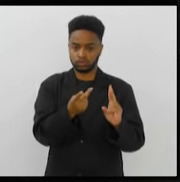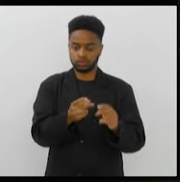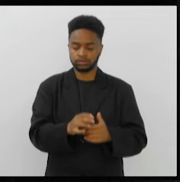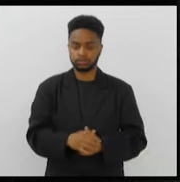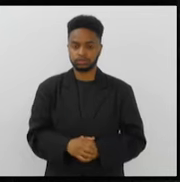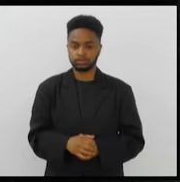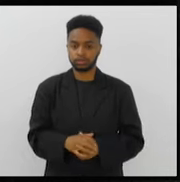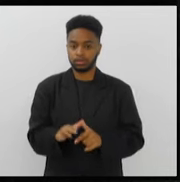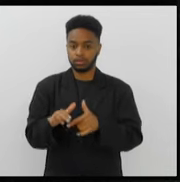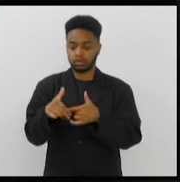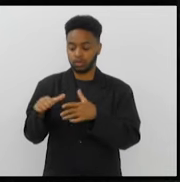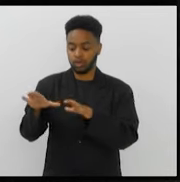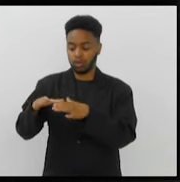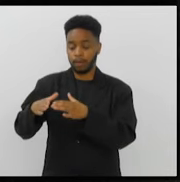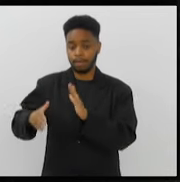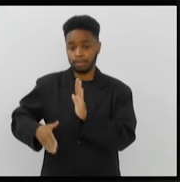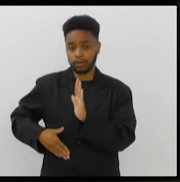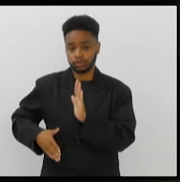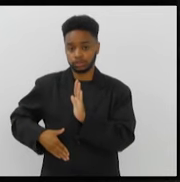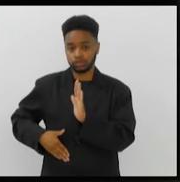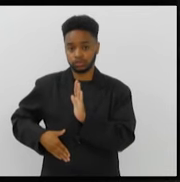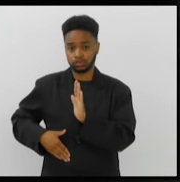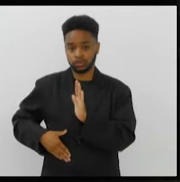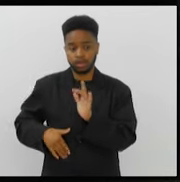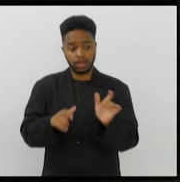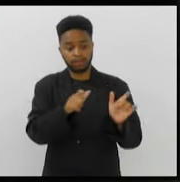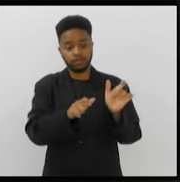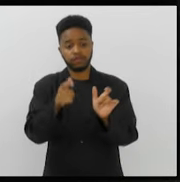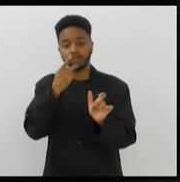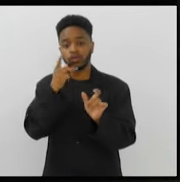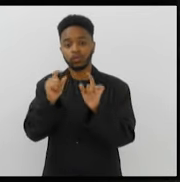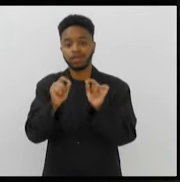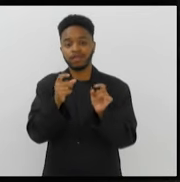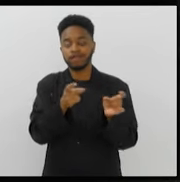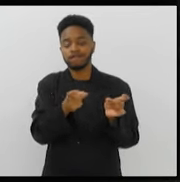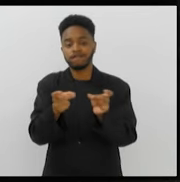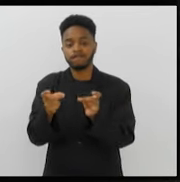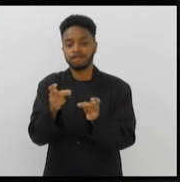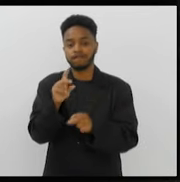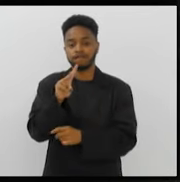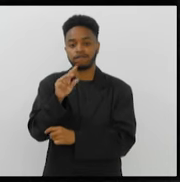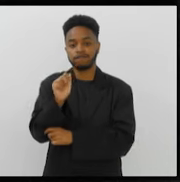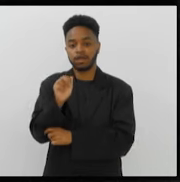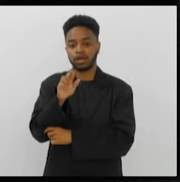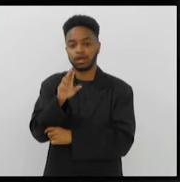por bandidos que por aqui ou por ali são chamados de varejistas.